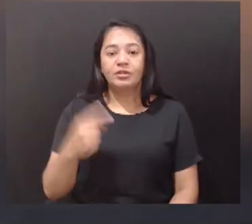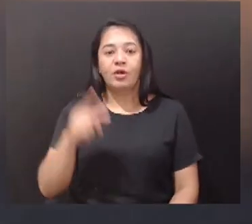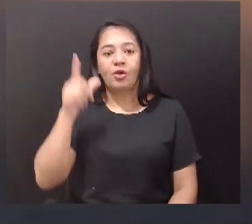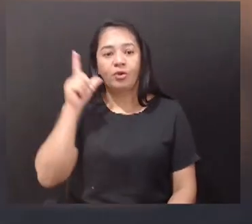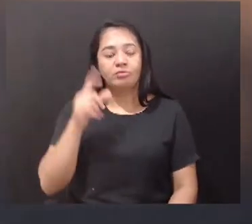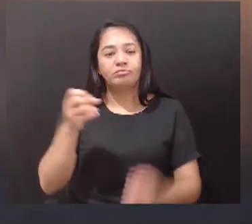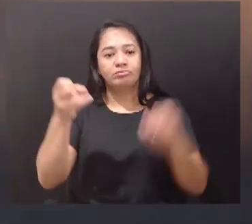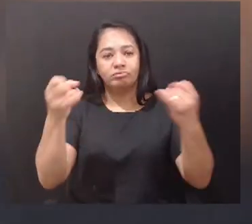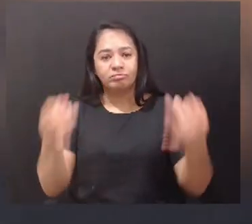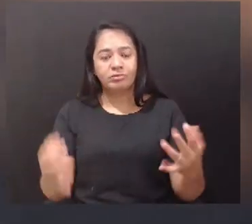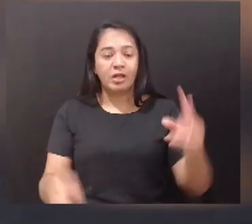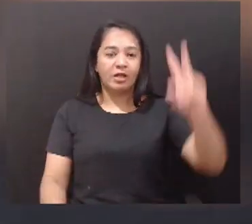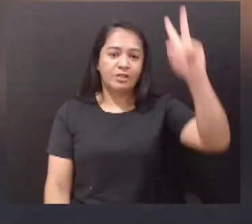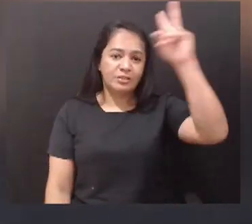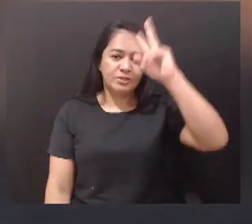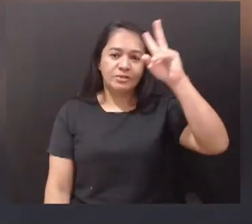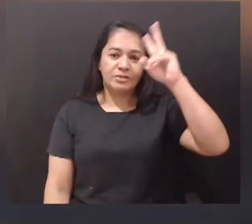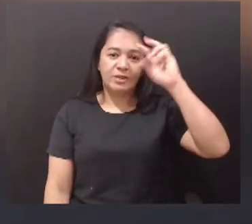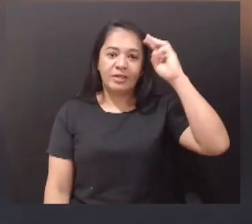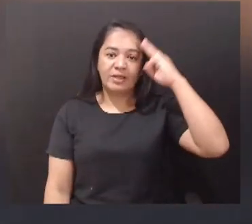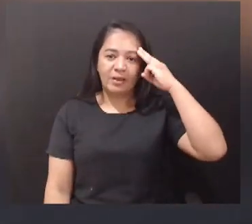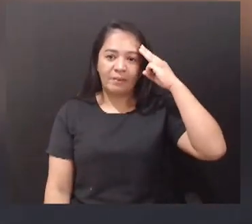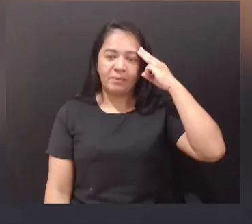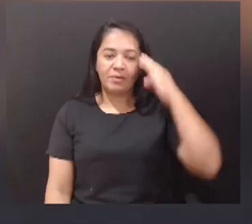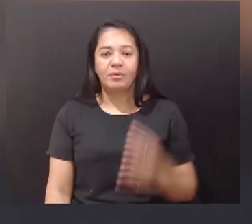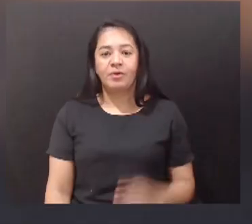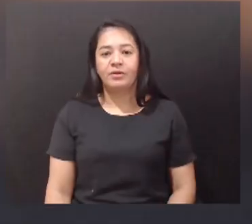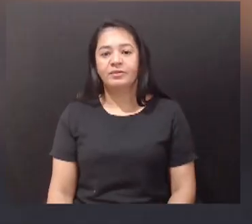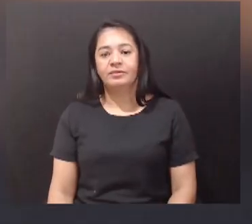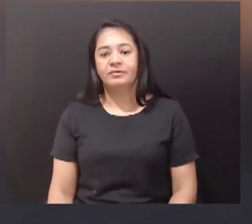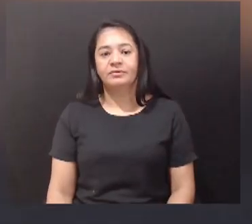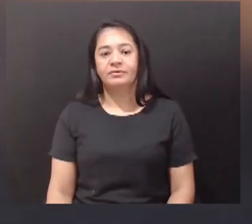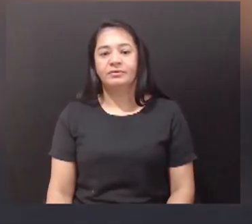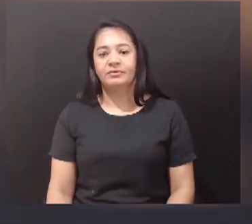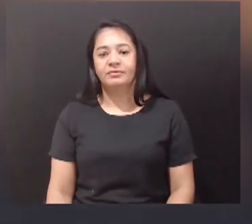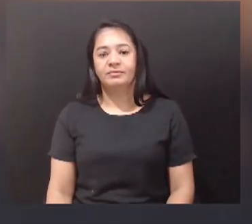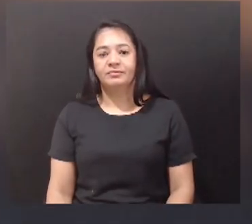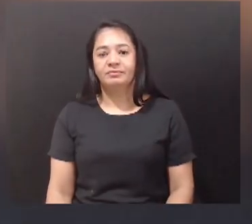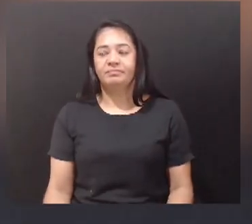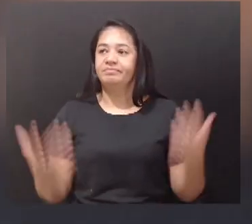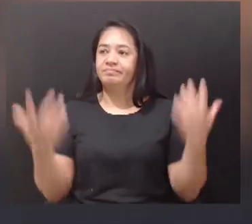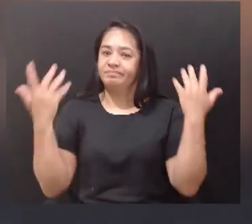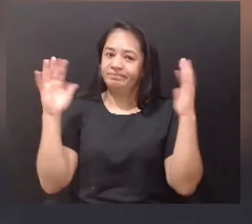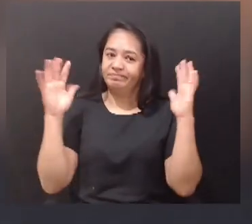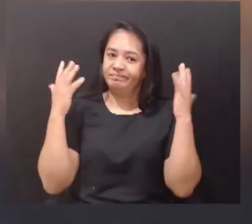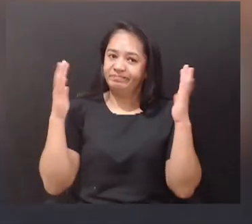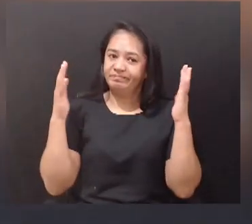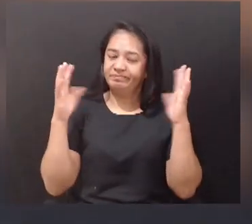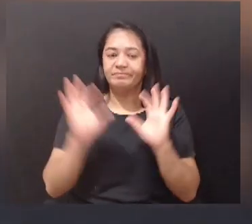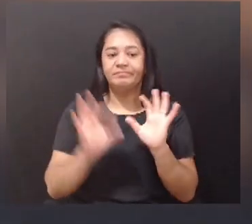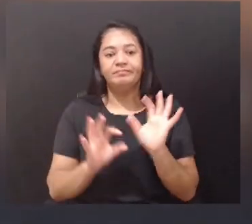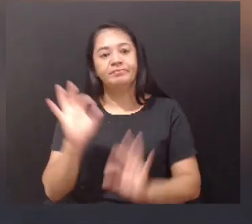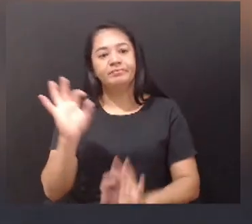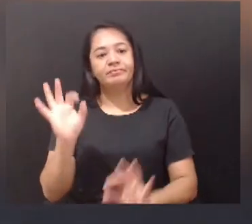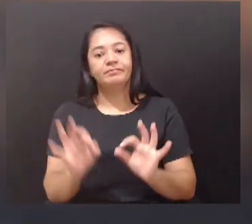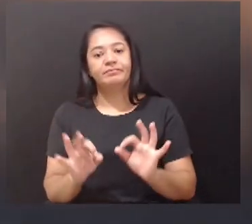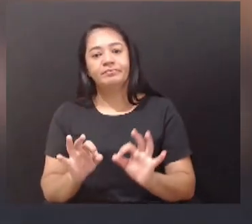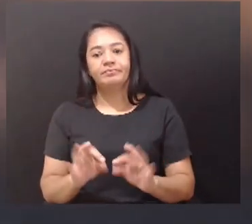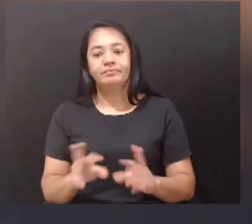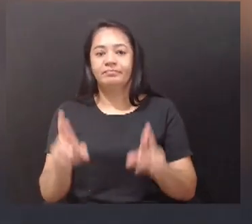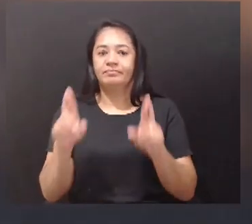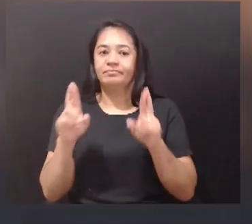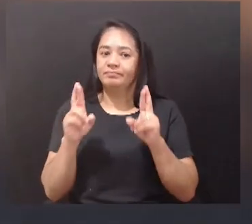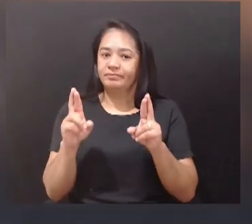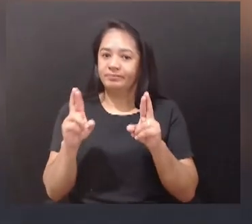história e a memória do Dom Pedro. Então, contem conosco, parabéns pela organização e espero que a gente